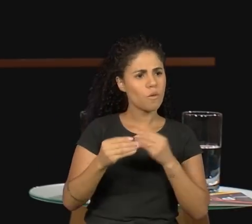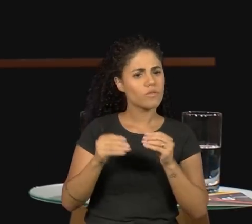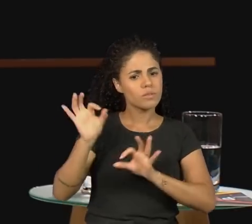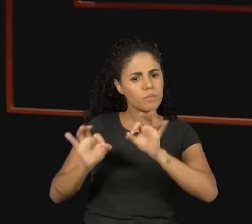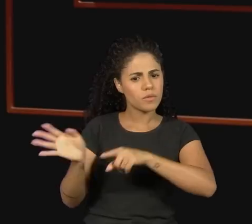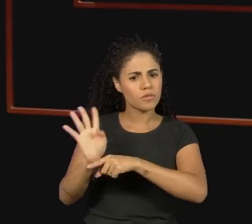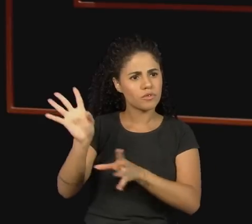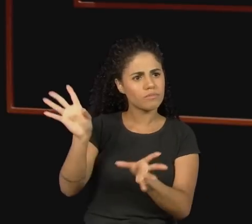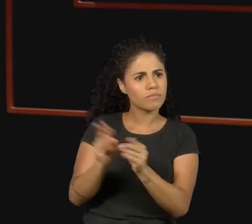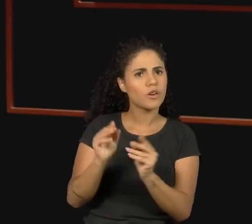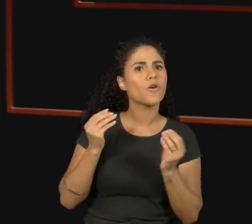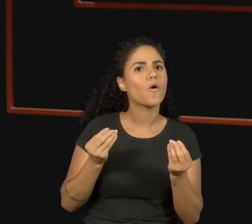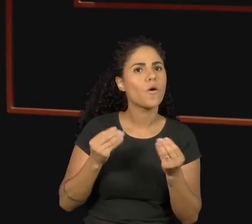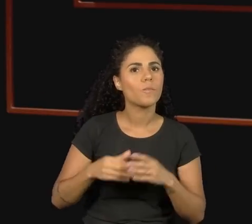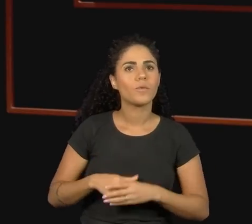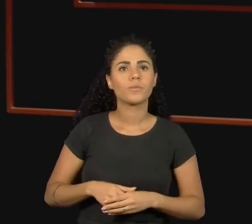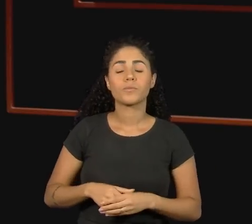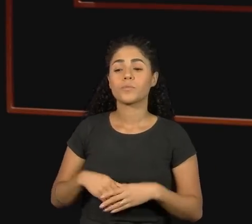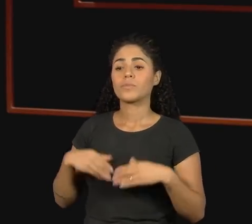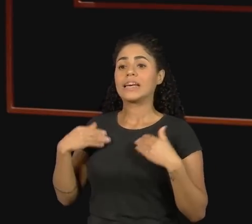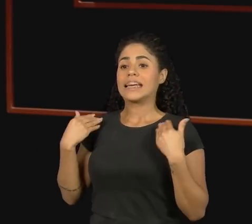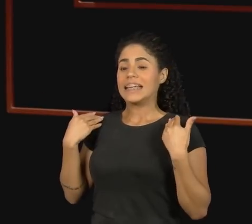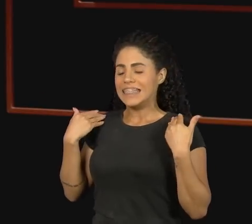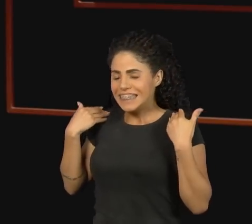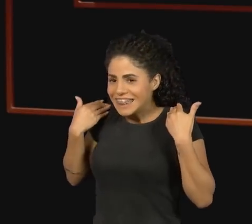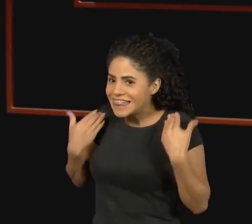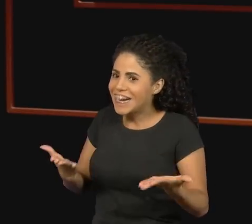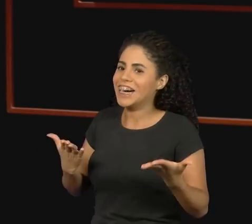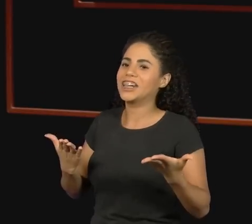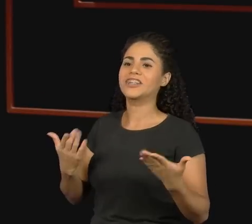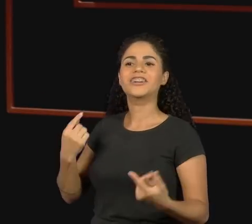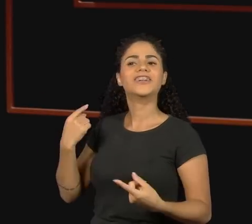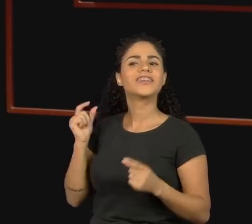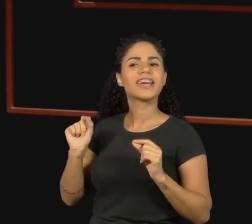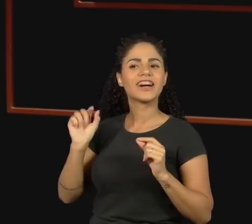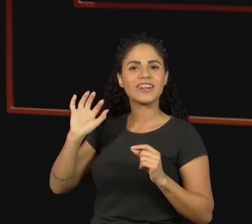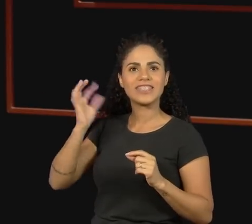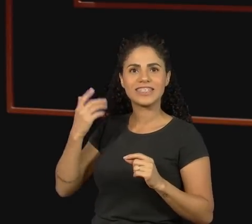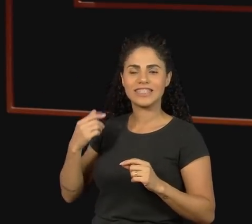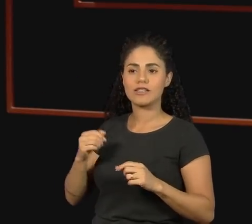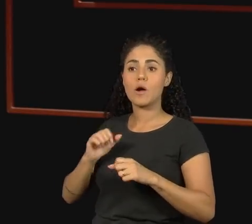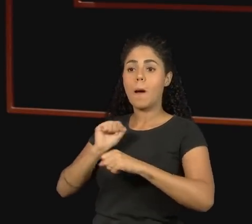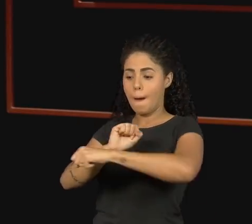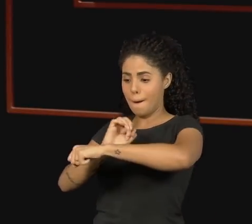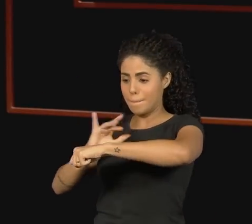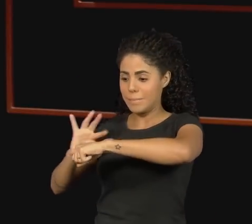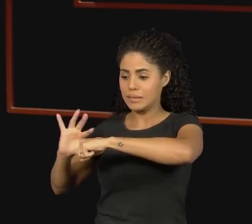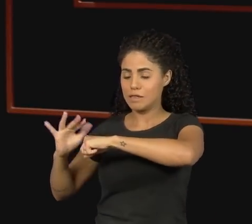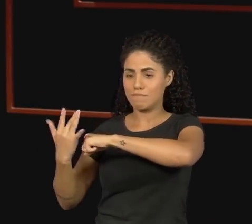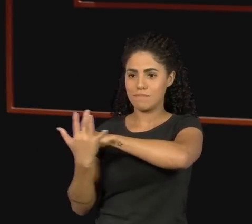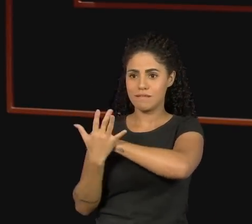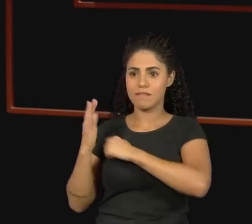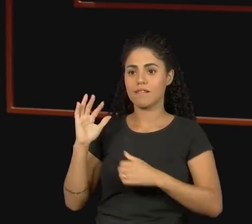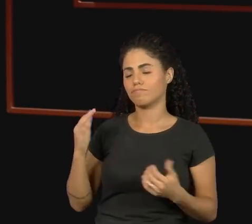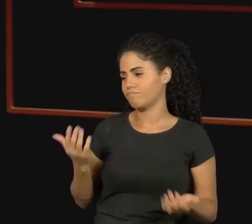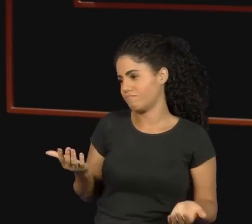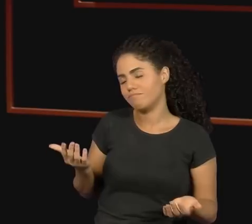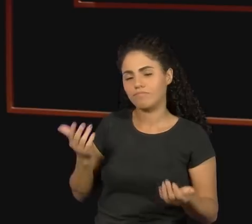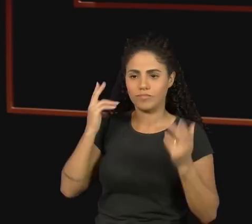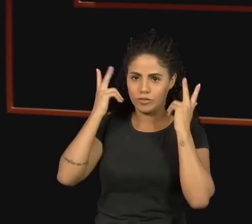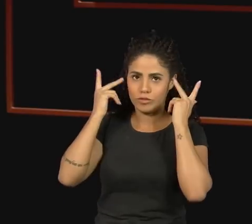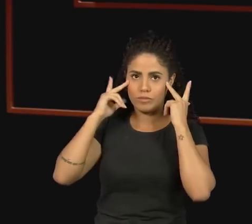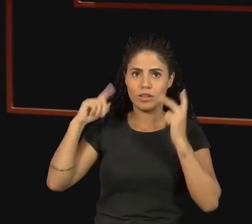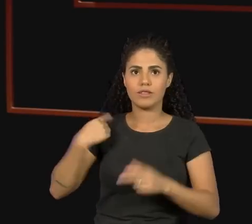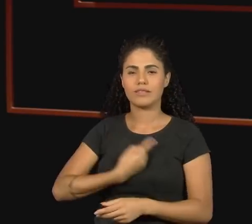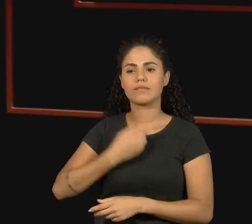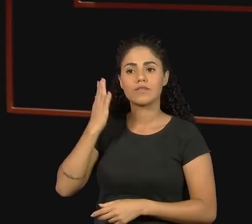história? Eu não tinha vindo ainda. Porque foi assim, deu a pandemia e